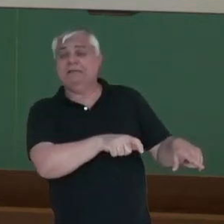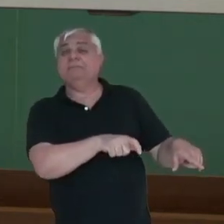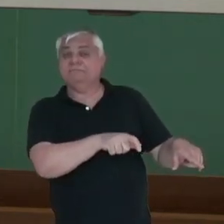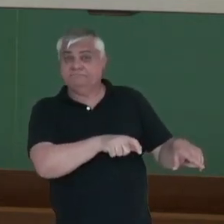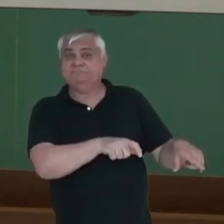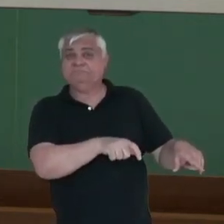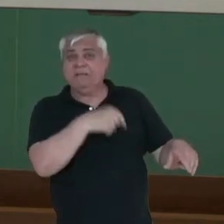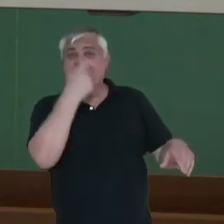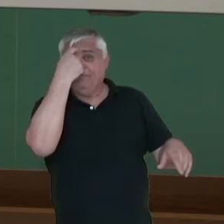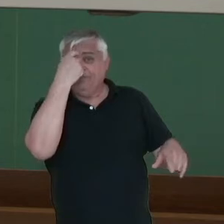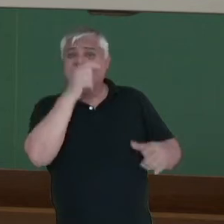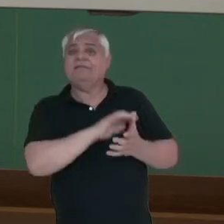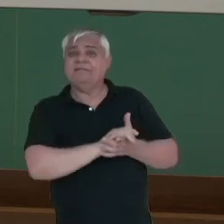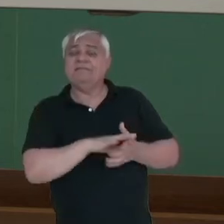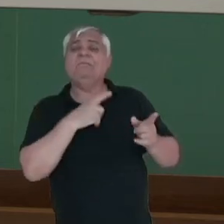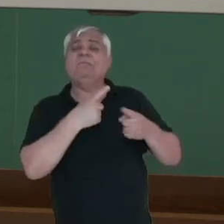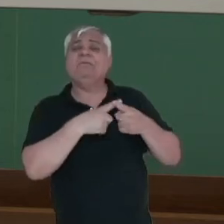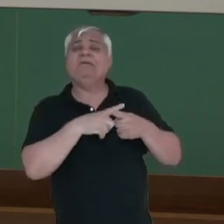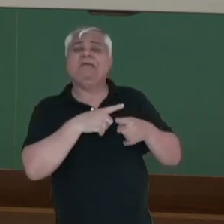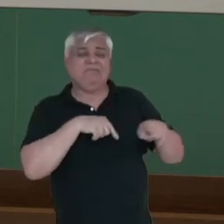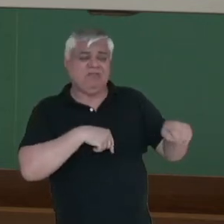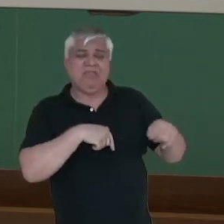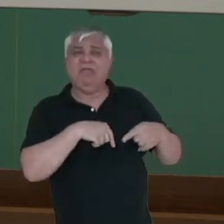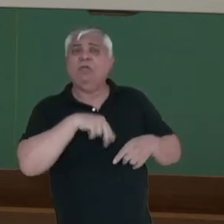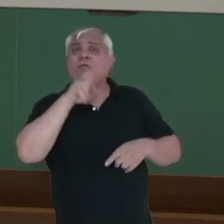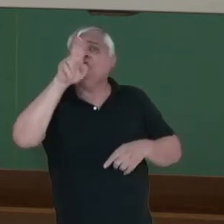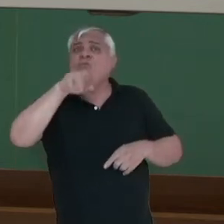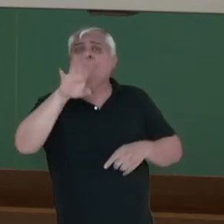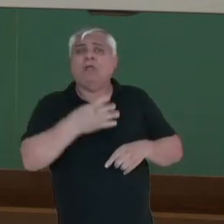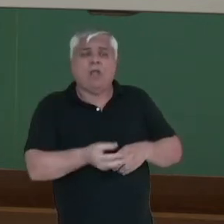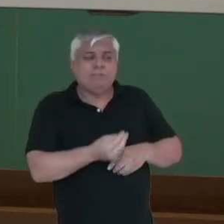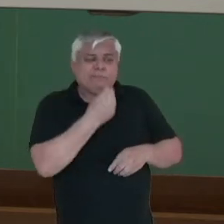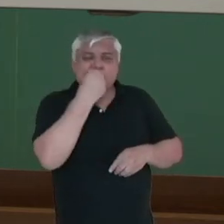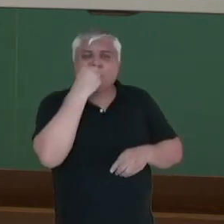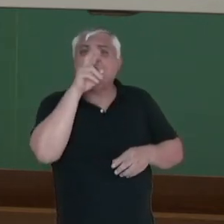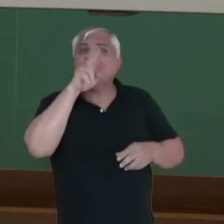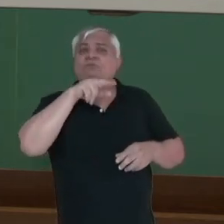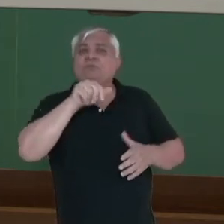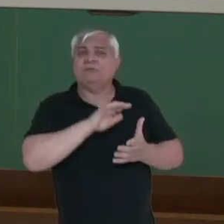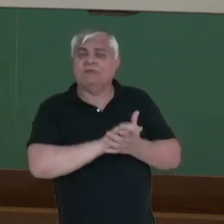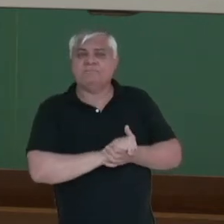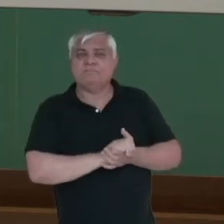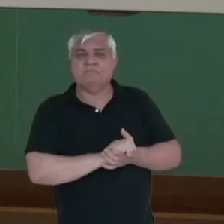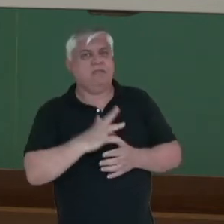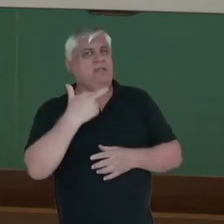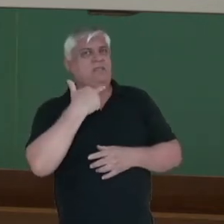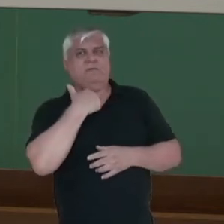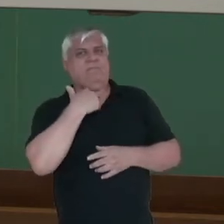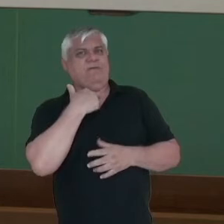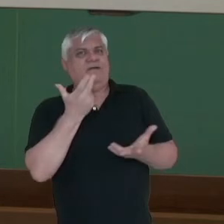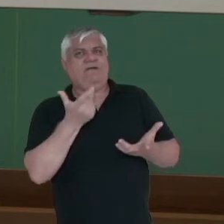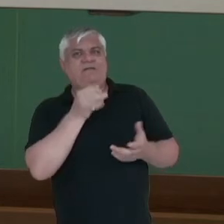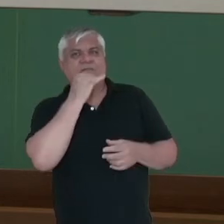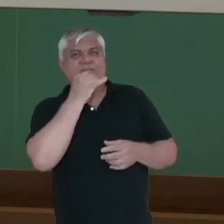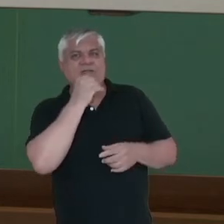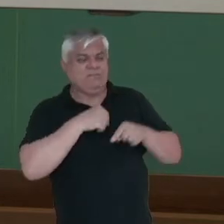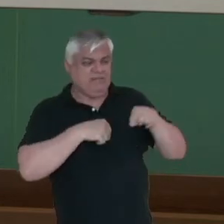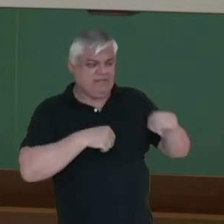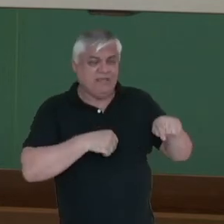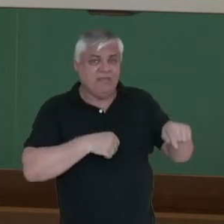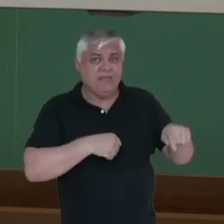relação a outras questões que muitas vezes nem provou. Então, o que o Hume vai falar? Eu não posso tirar de uma